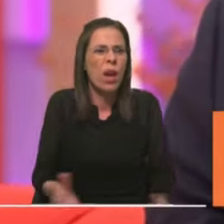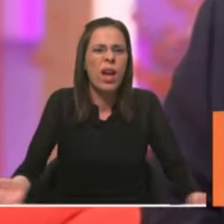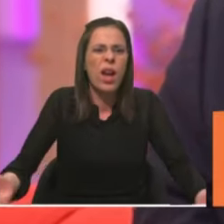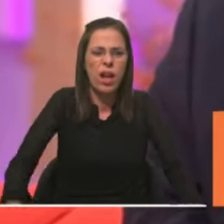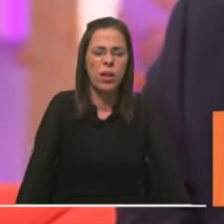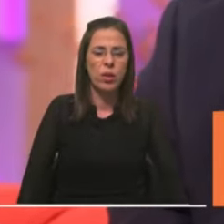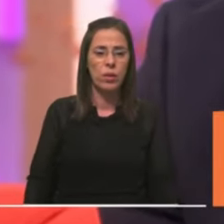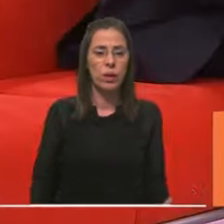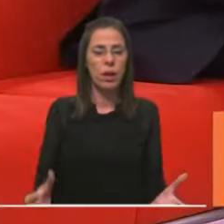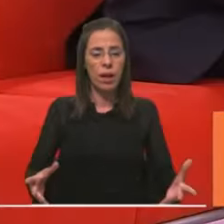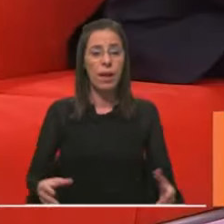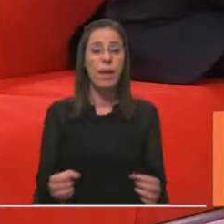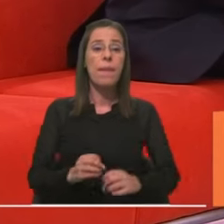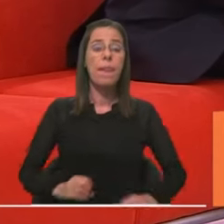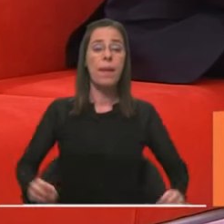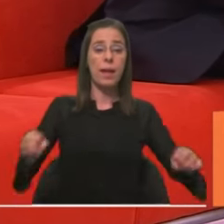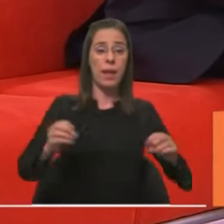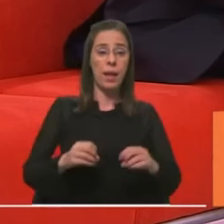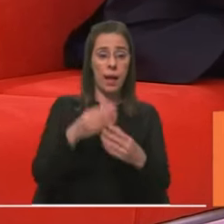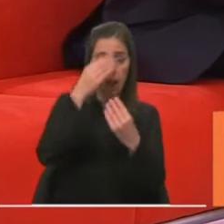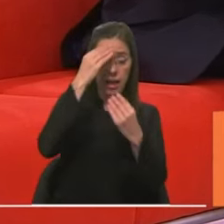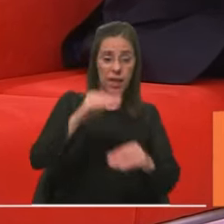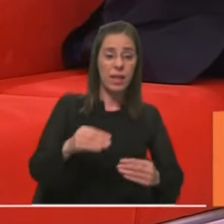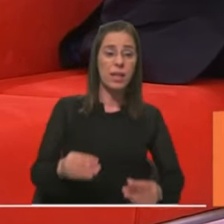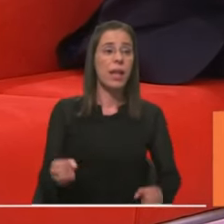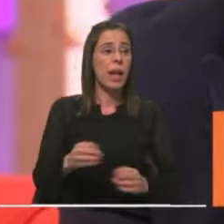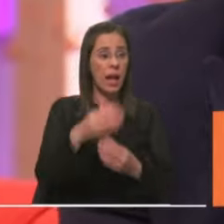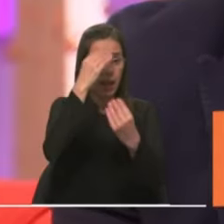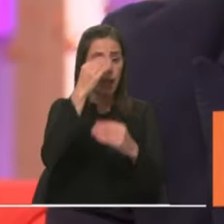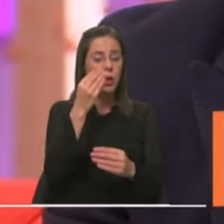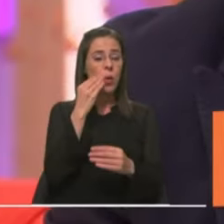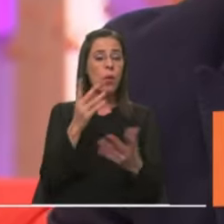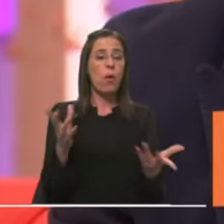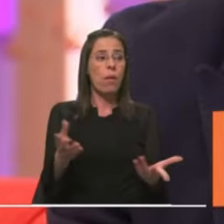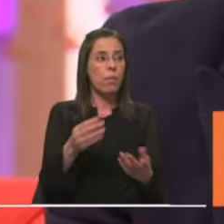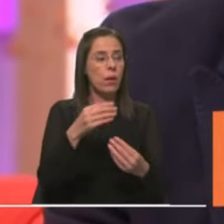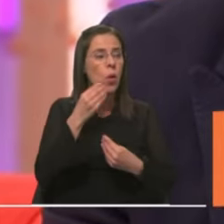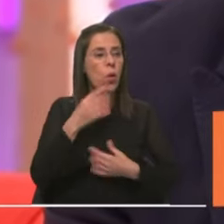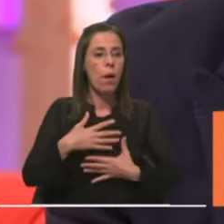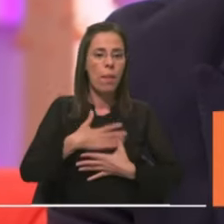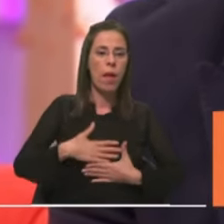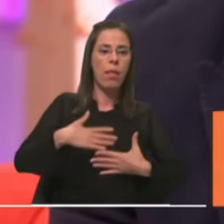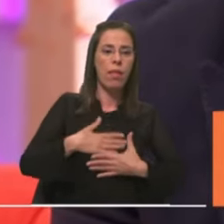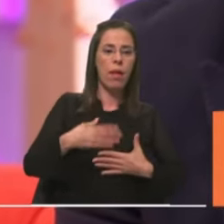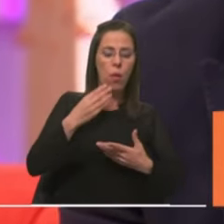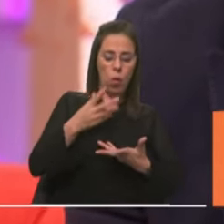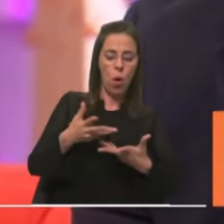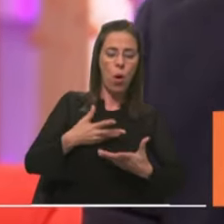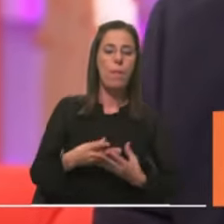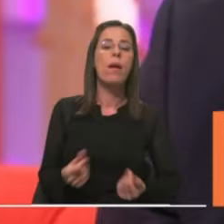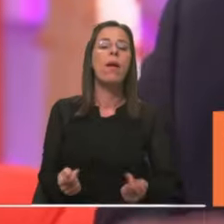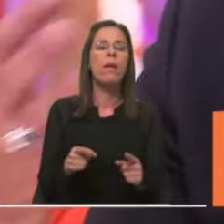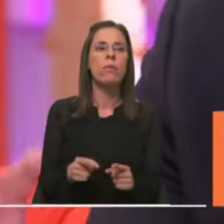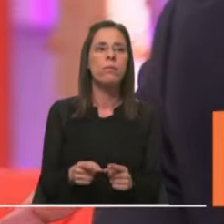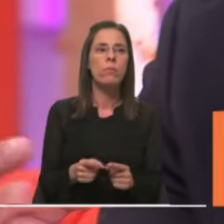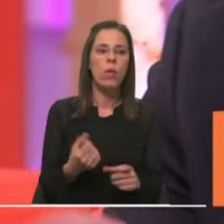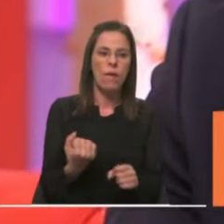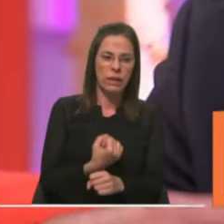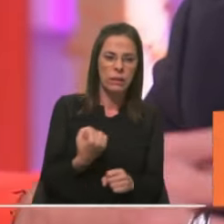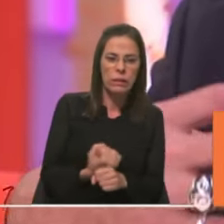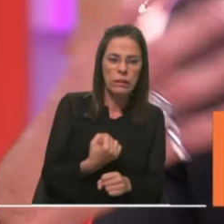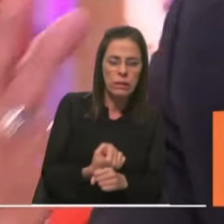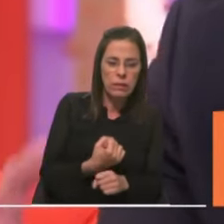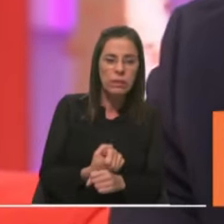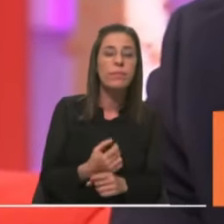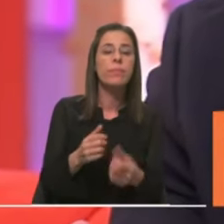sabe assim similar qual ninguém ninguém te ensina isto isto não existe nenhum compêndio Que te ensine a lidar com uma situação destas que é tu constróis